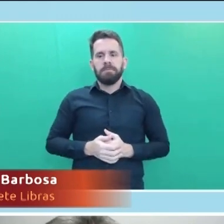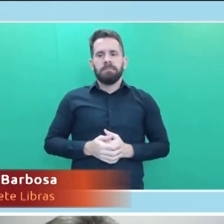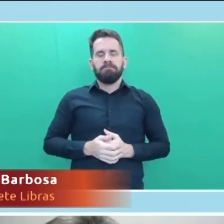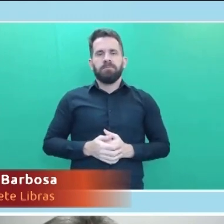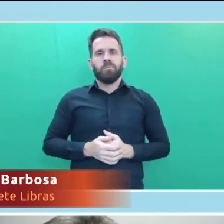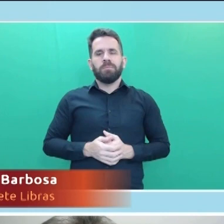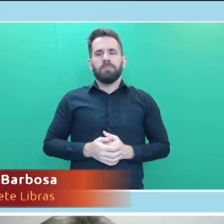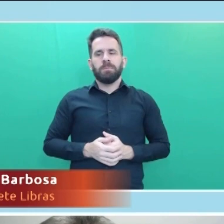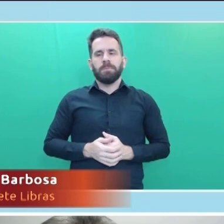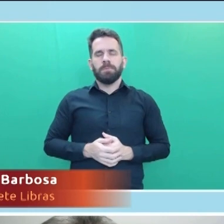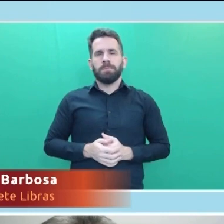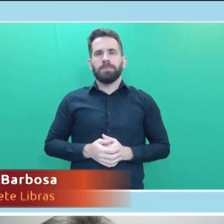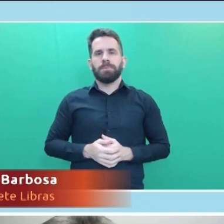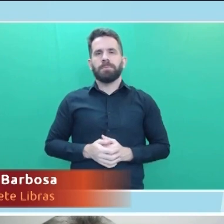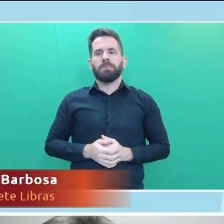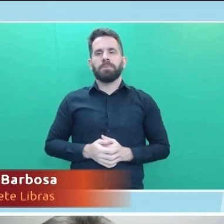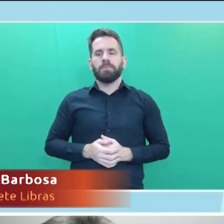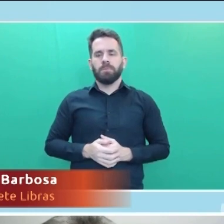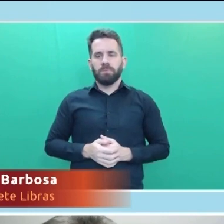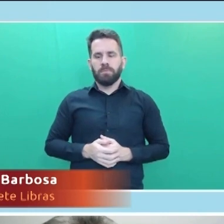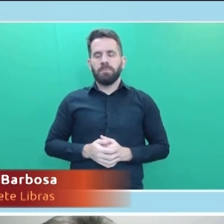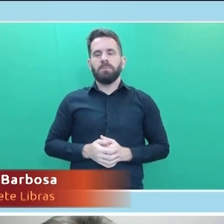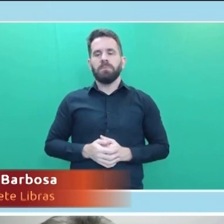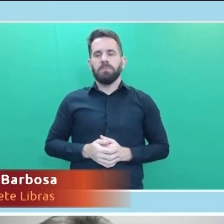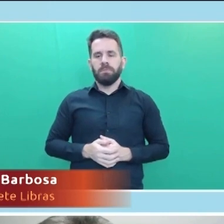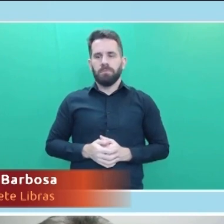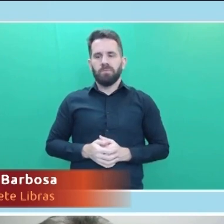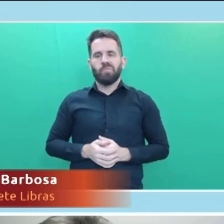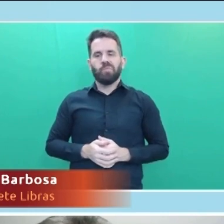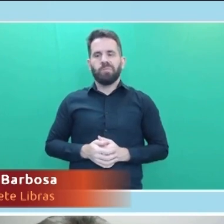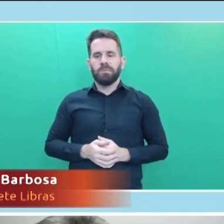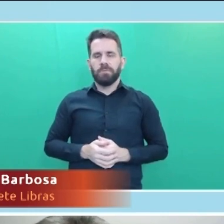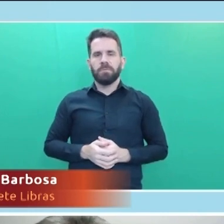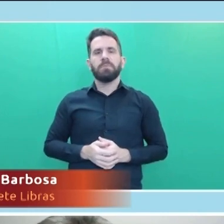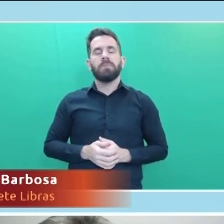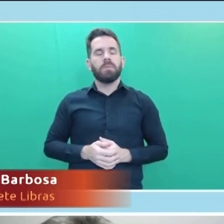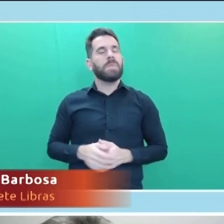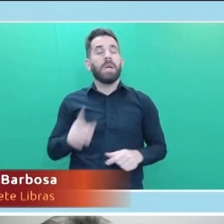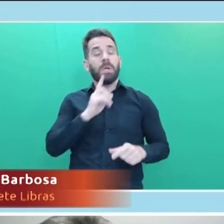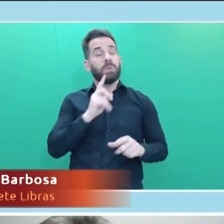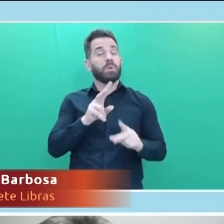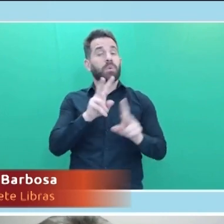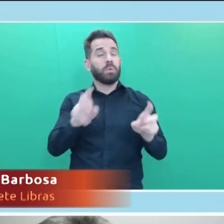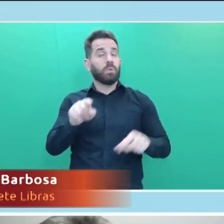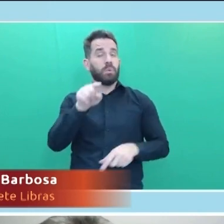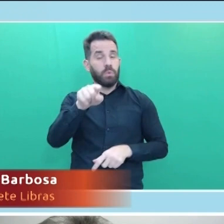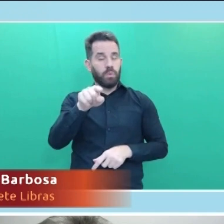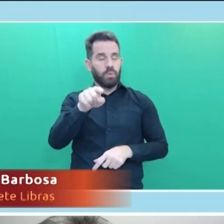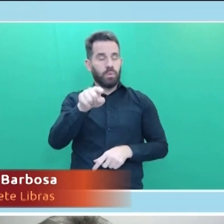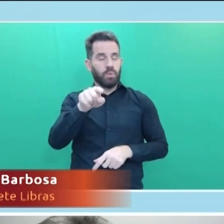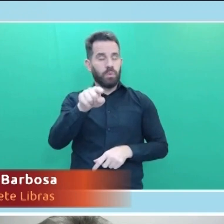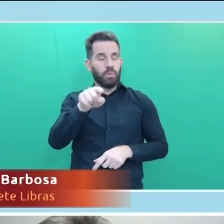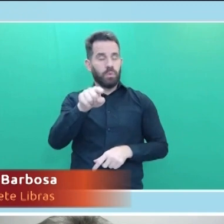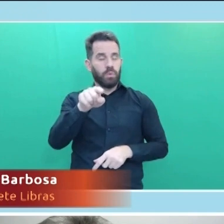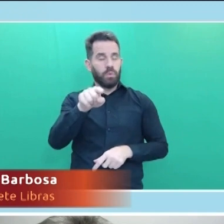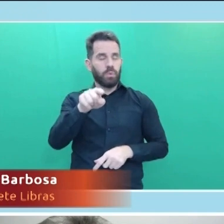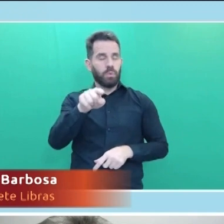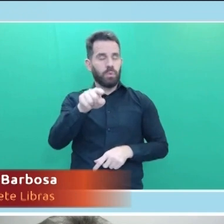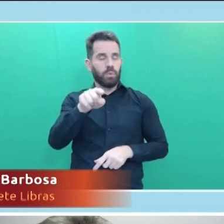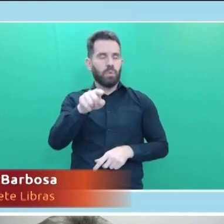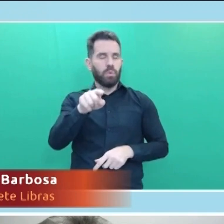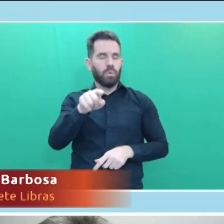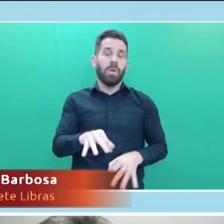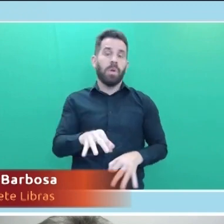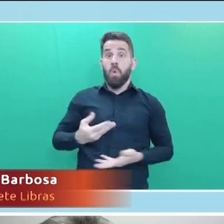Em relação a gente está em movimento. Hoje em dia a gente quer